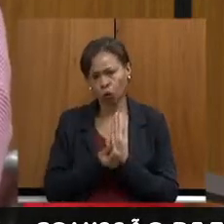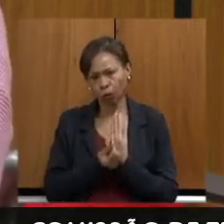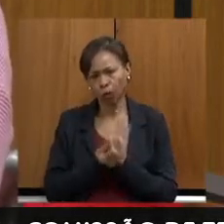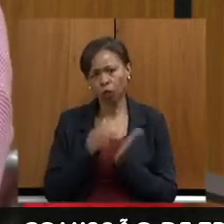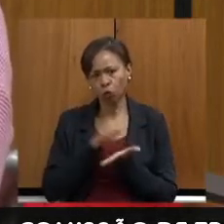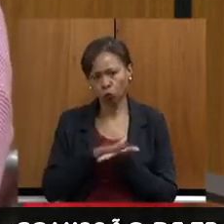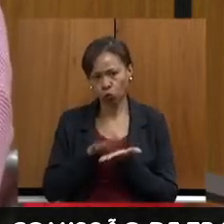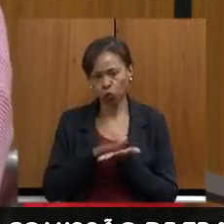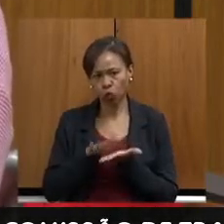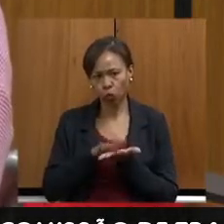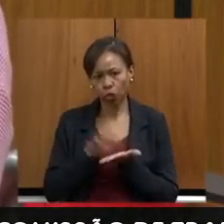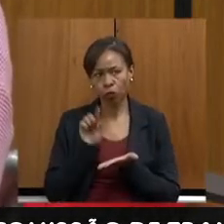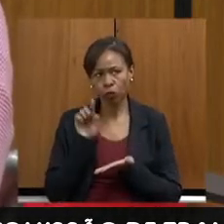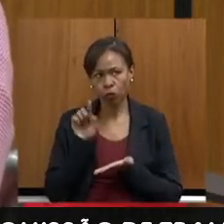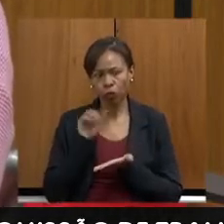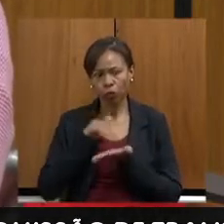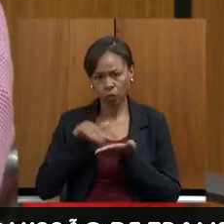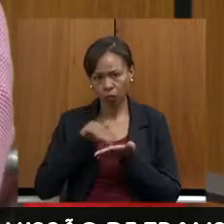secretaria